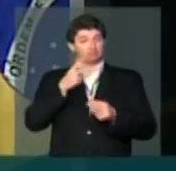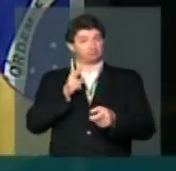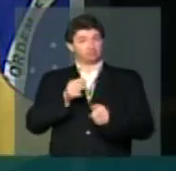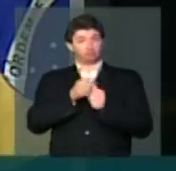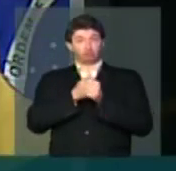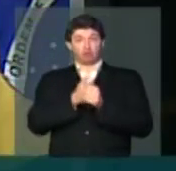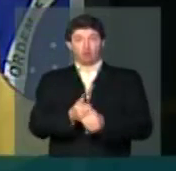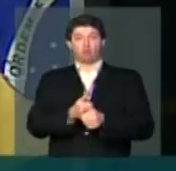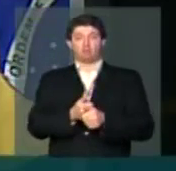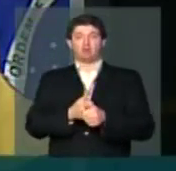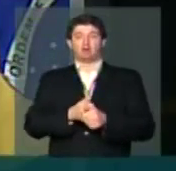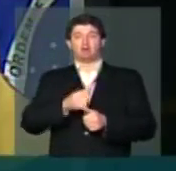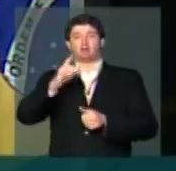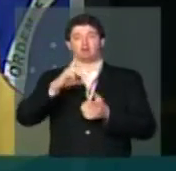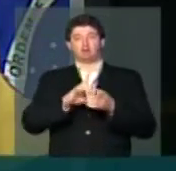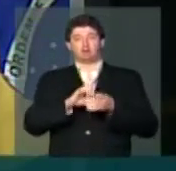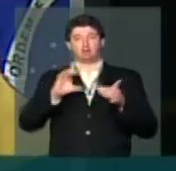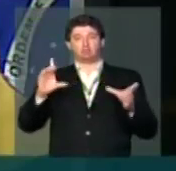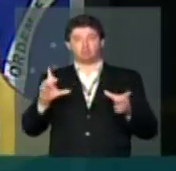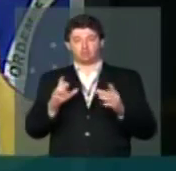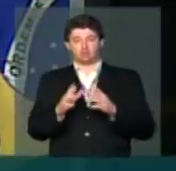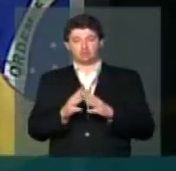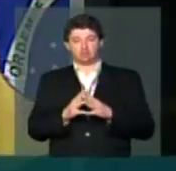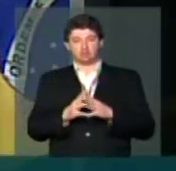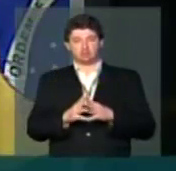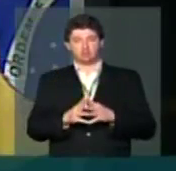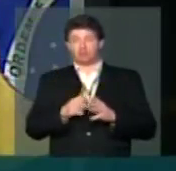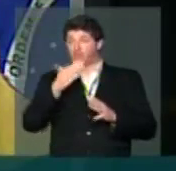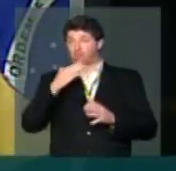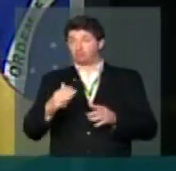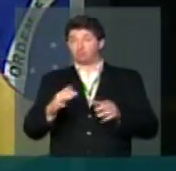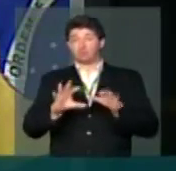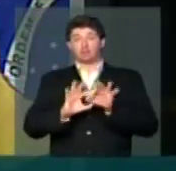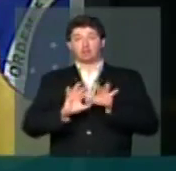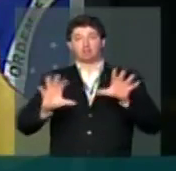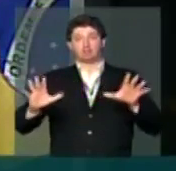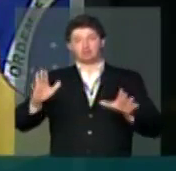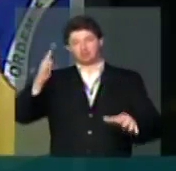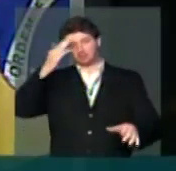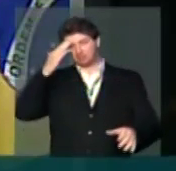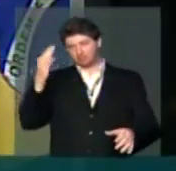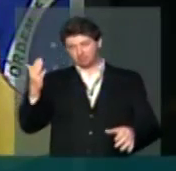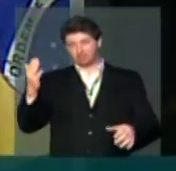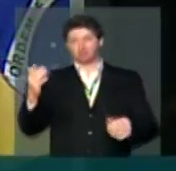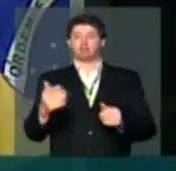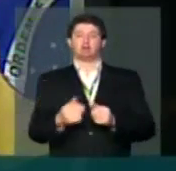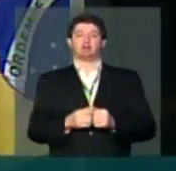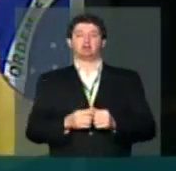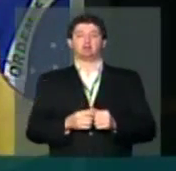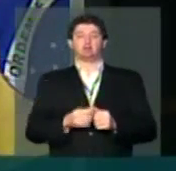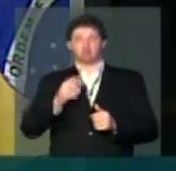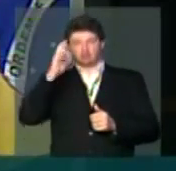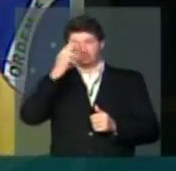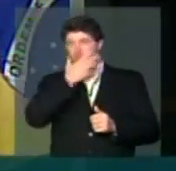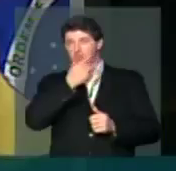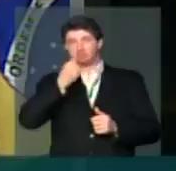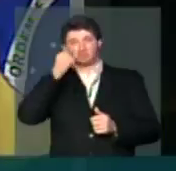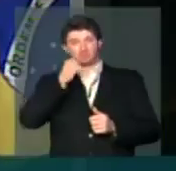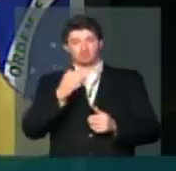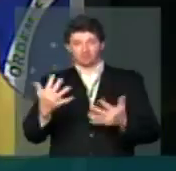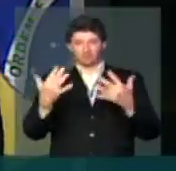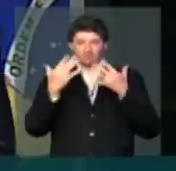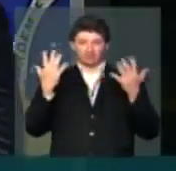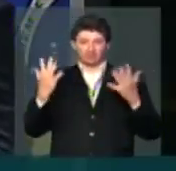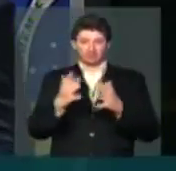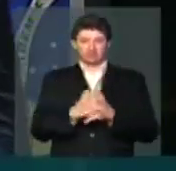da democracia e ao lado da liberdade. Era o que eu tinha a dizer. Muito obrigado aos senhoras e aos senhores pela